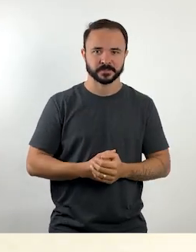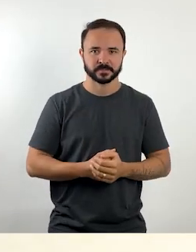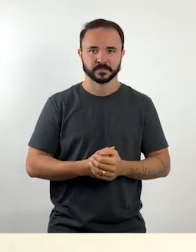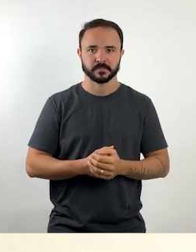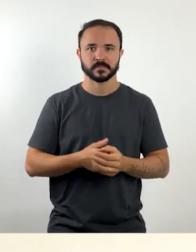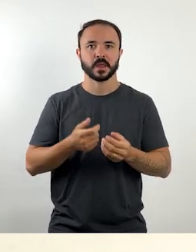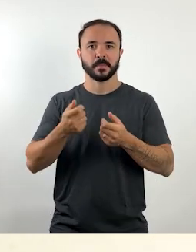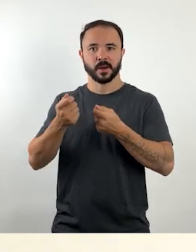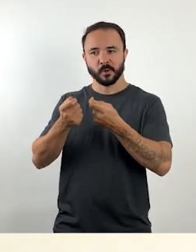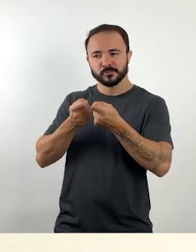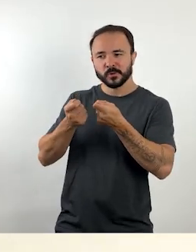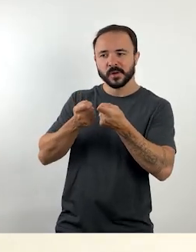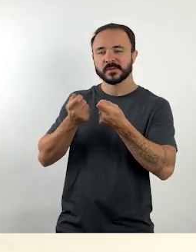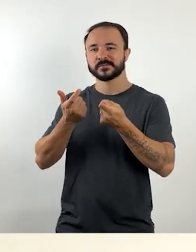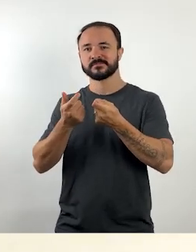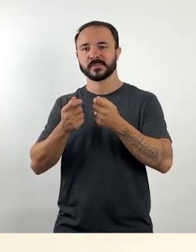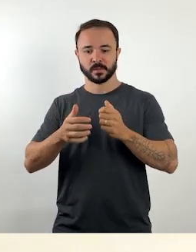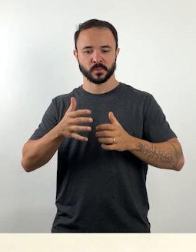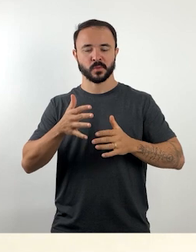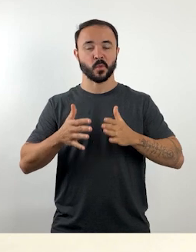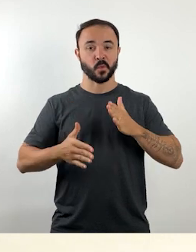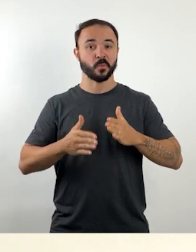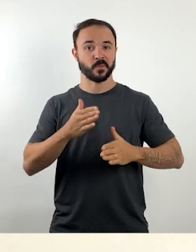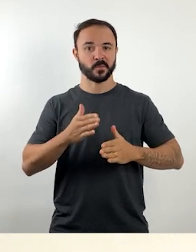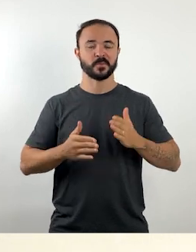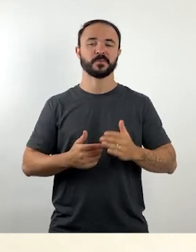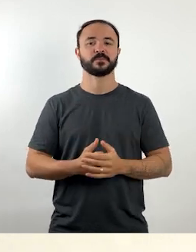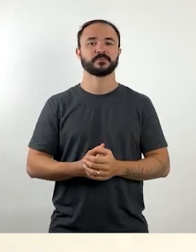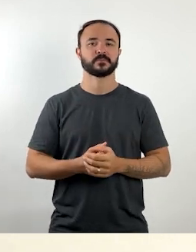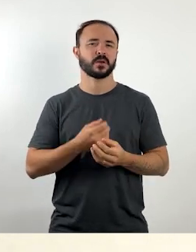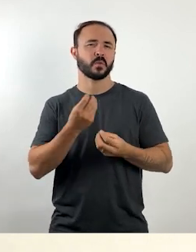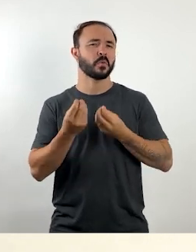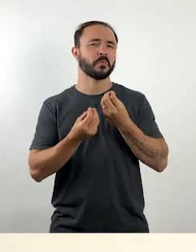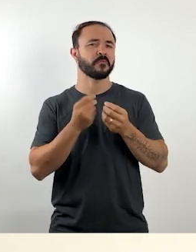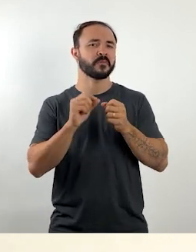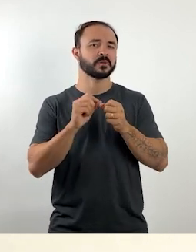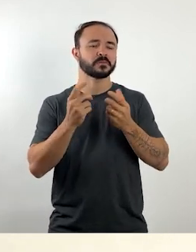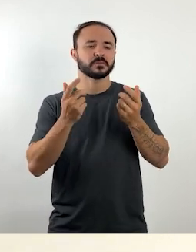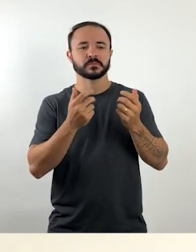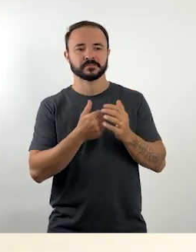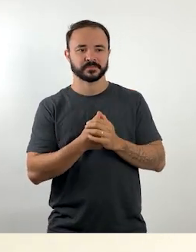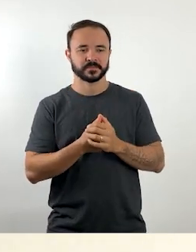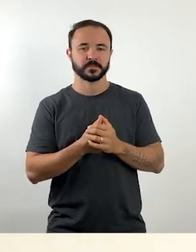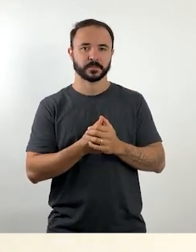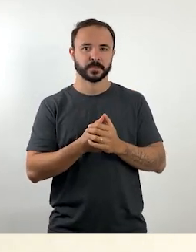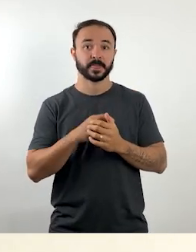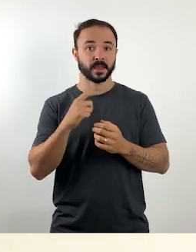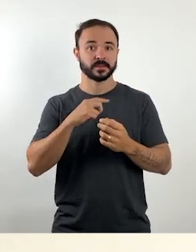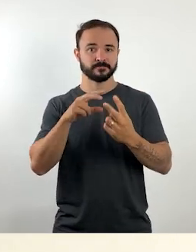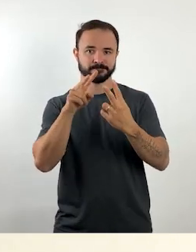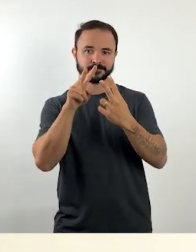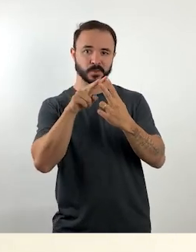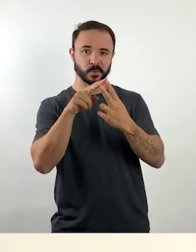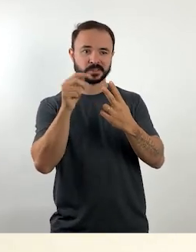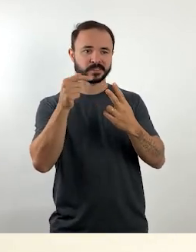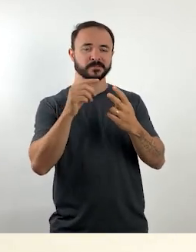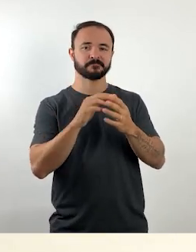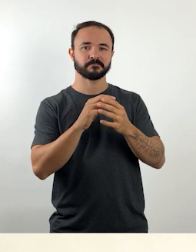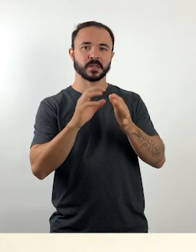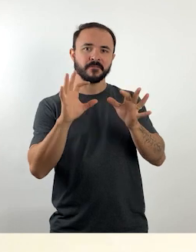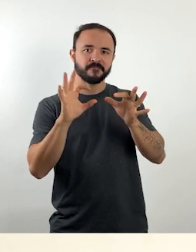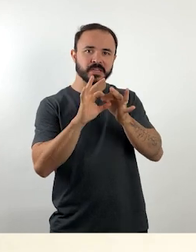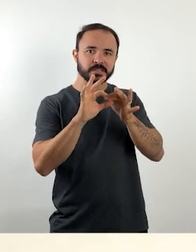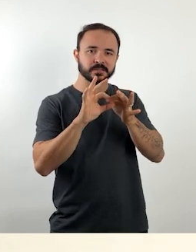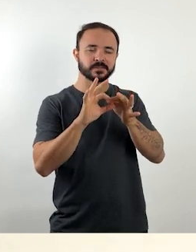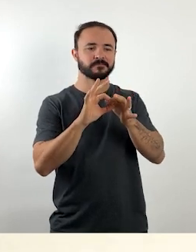a minha controladora no meu robô. Como é que eu faço isso? É só eu colocar aqui, ó. Eu tenho esses 2 pinos de